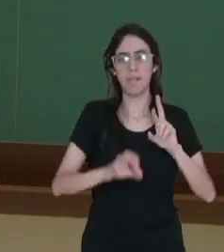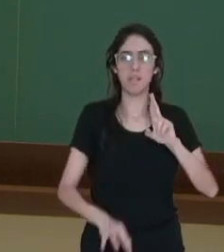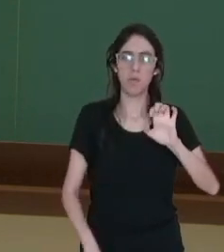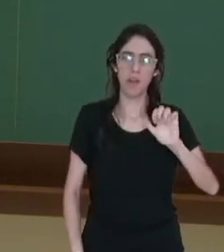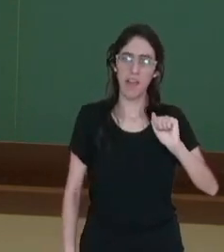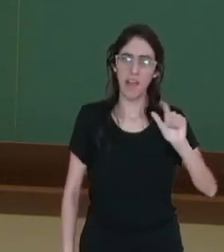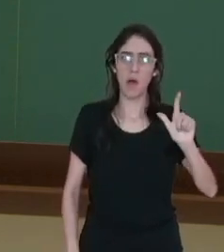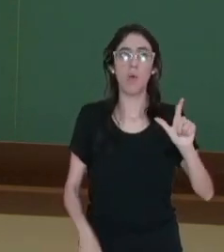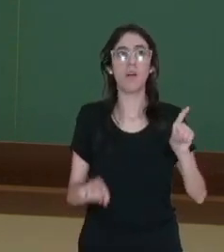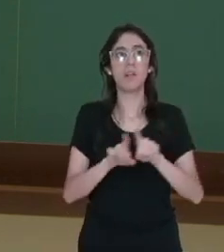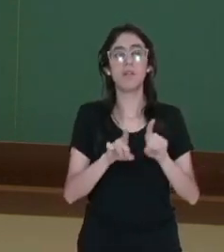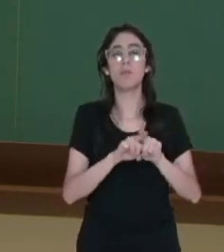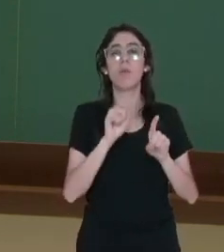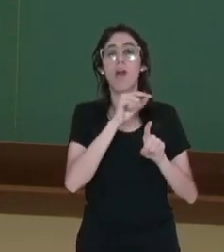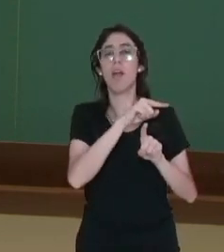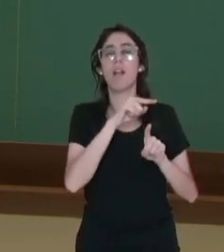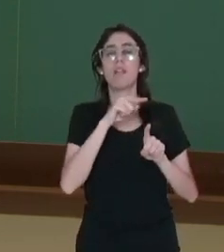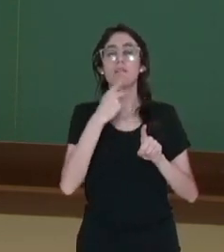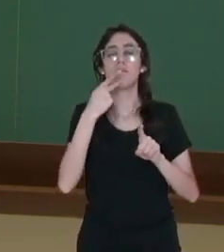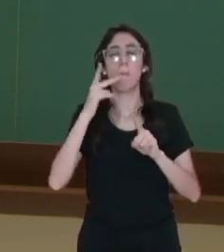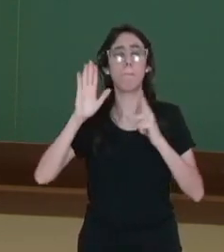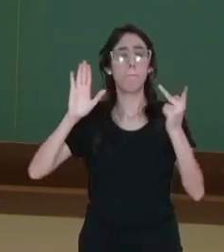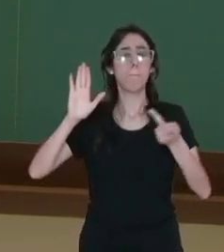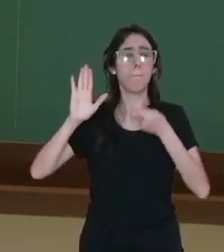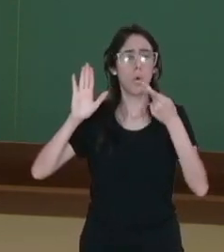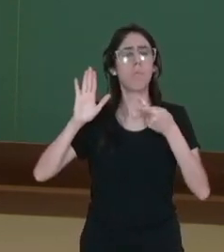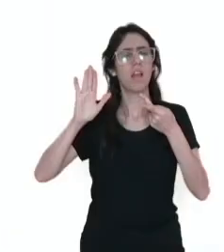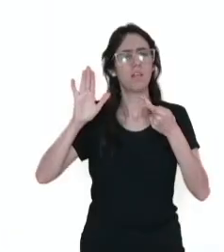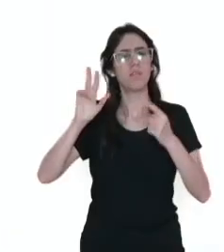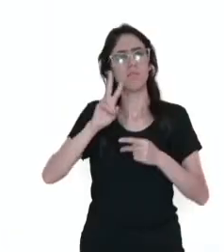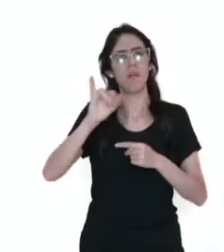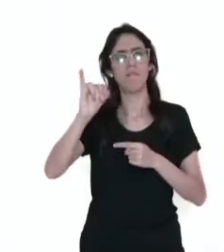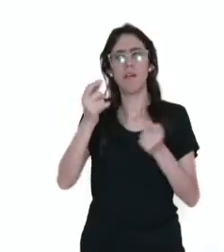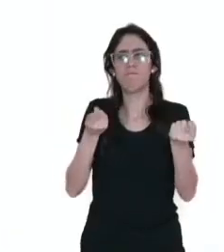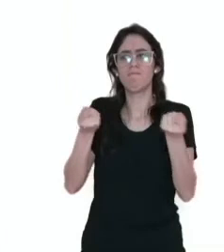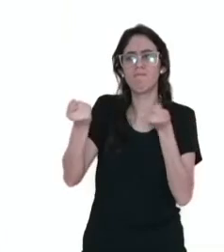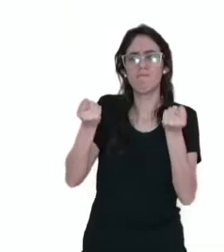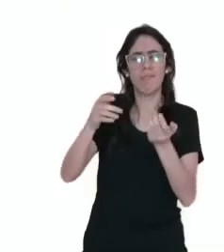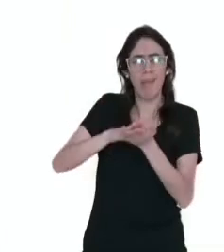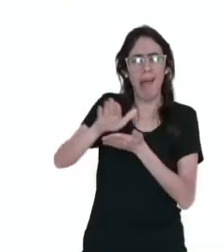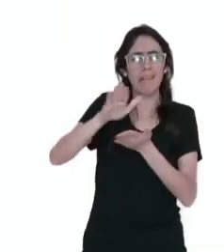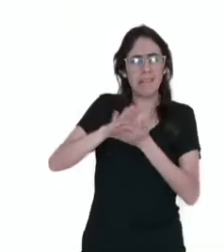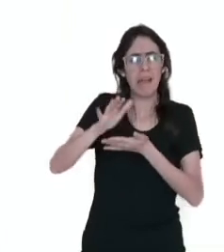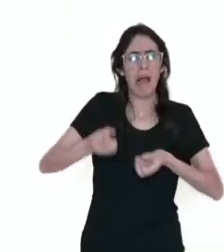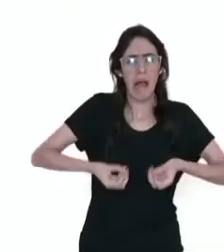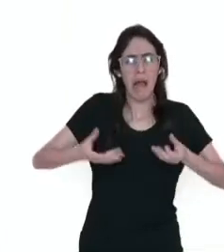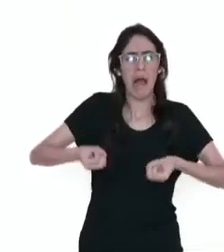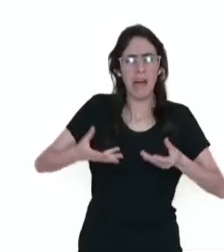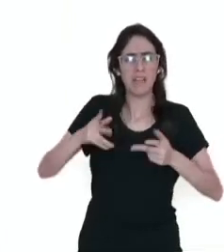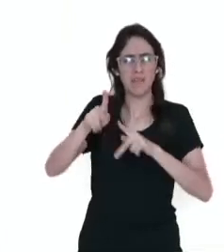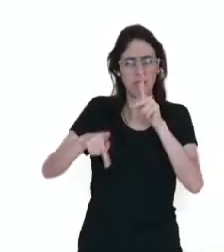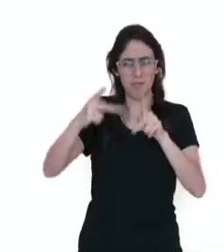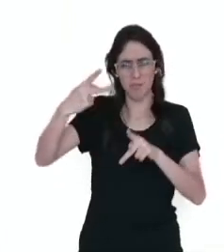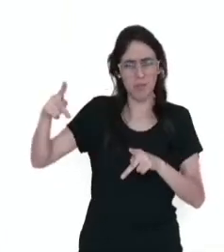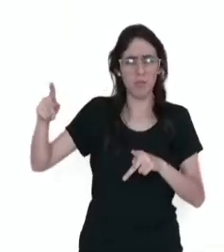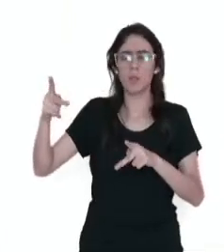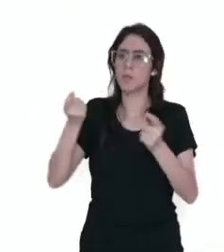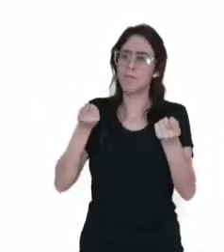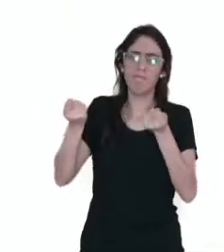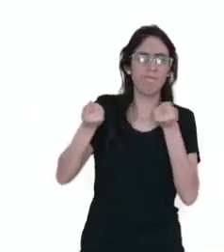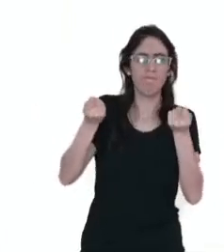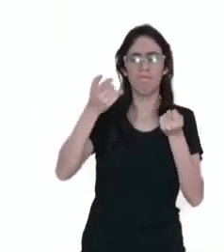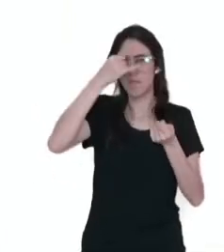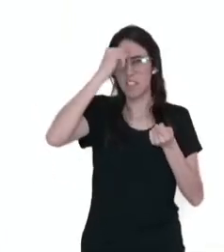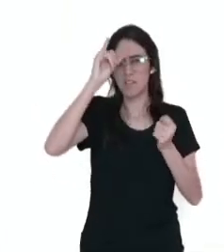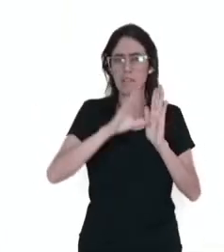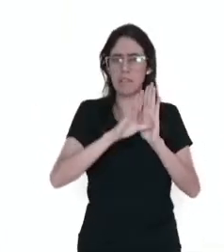a promessa de controlar os gastos públicos, portanto, evitando problemas de corrupção, de